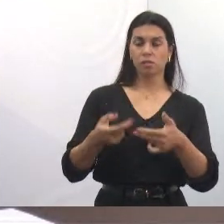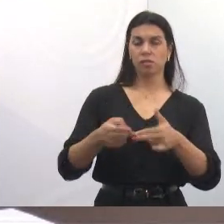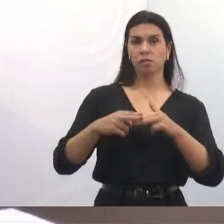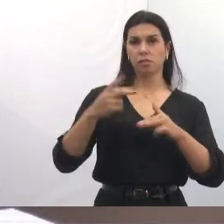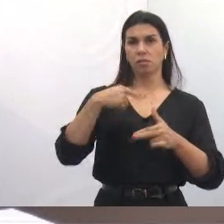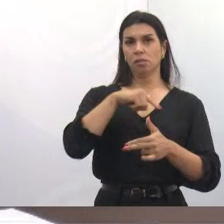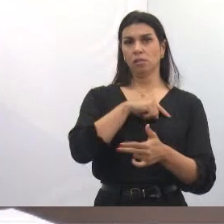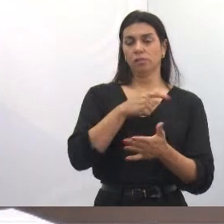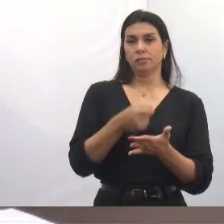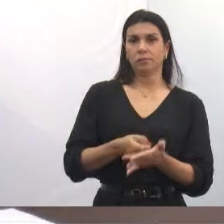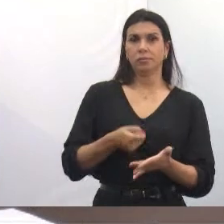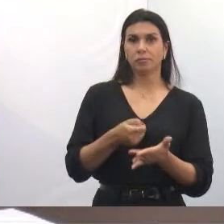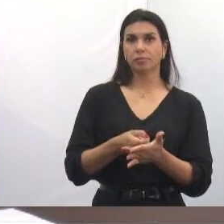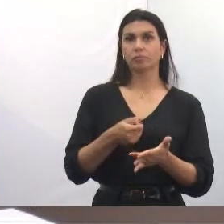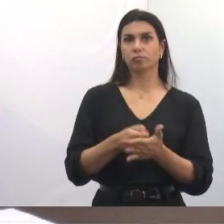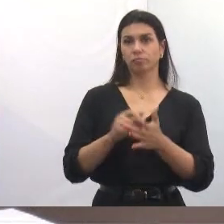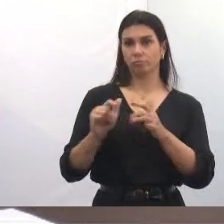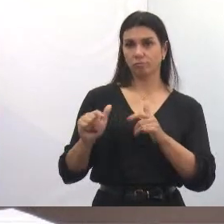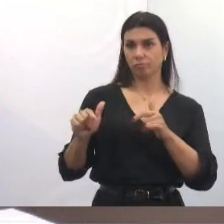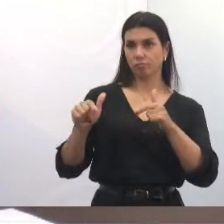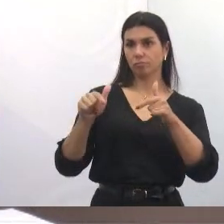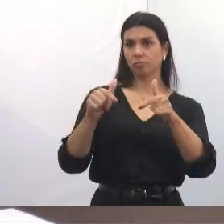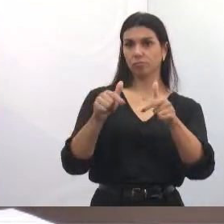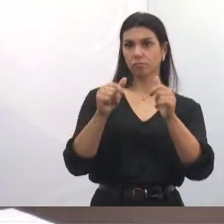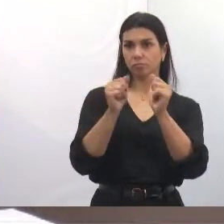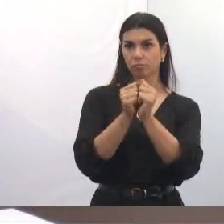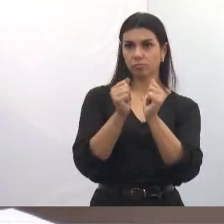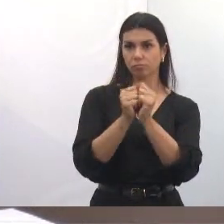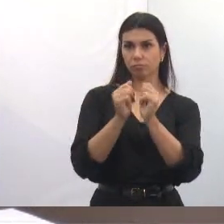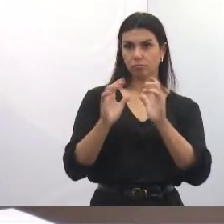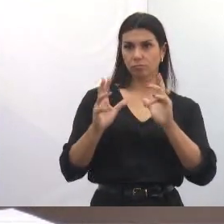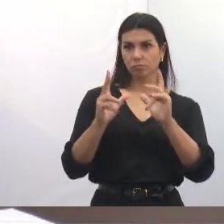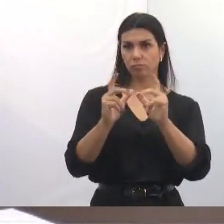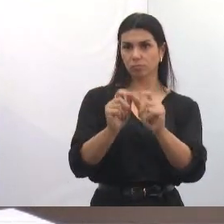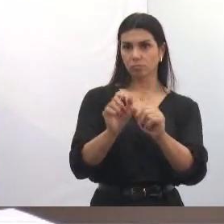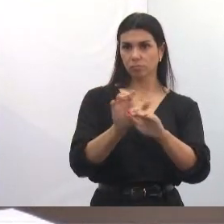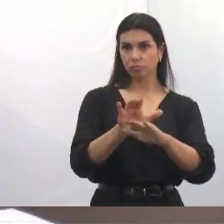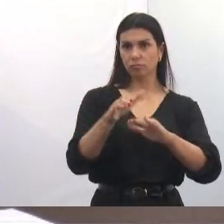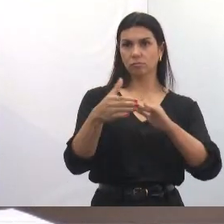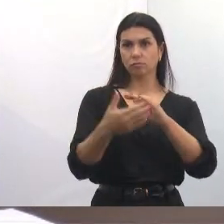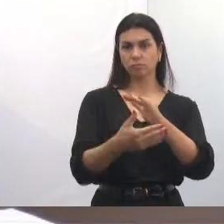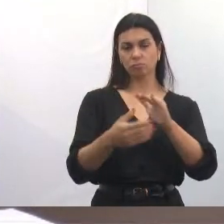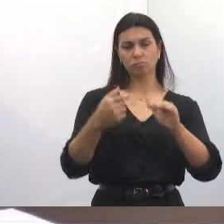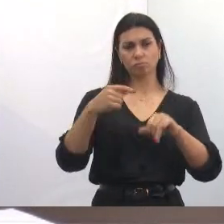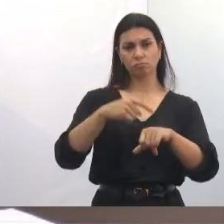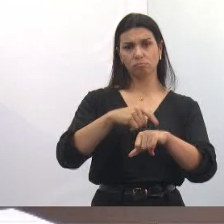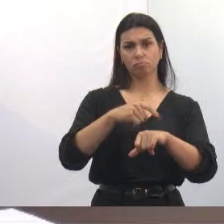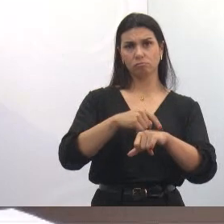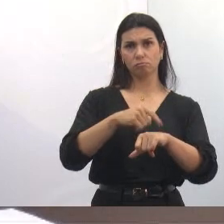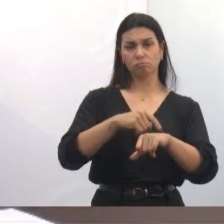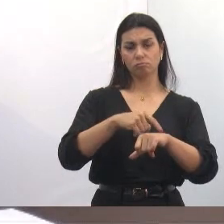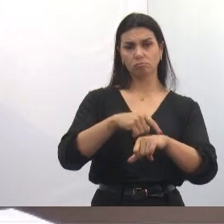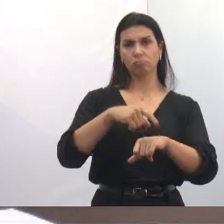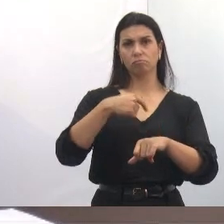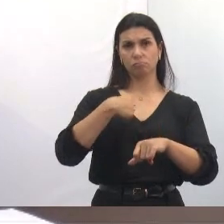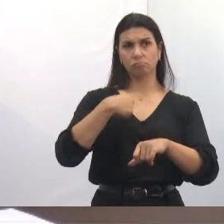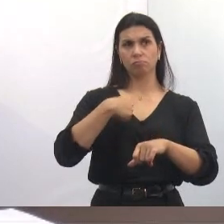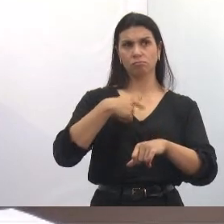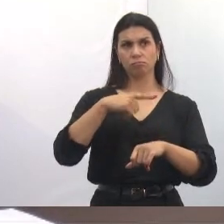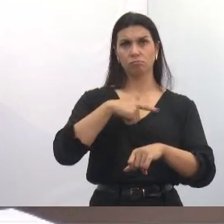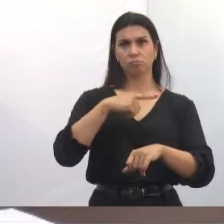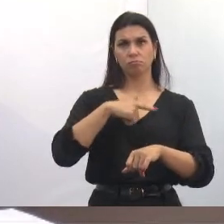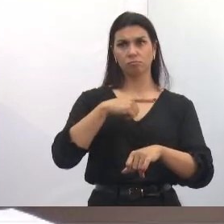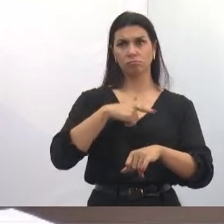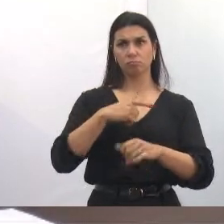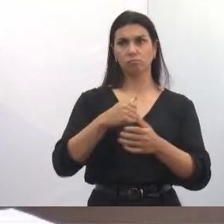lutar para todos os bairros da cidade de Jacareí. Meu tempo dá para isso, né? Porque eu chego de 10 para as 8, quando